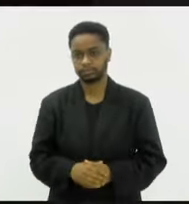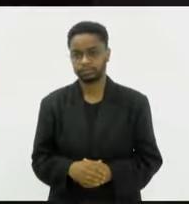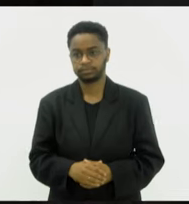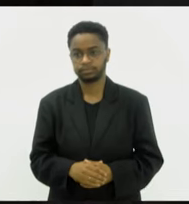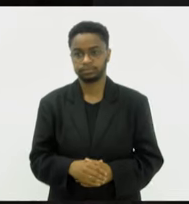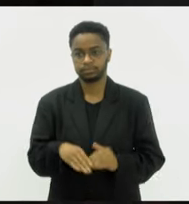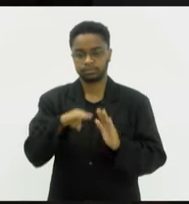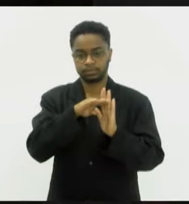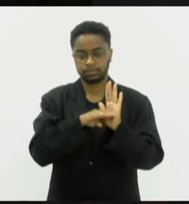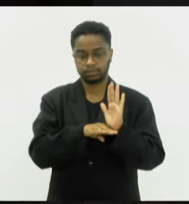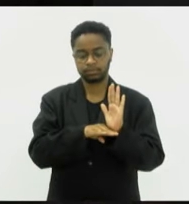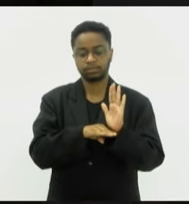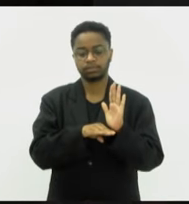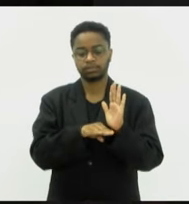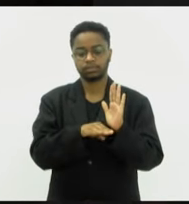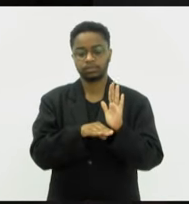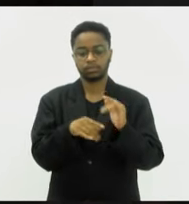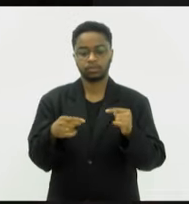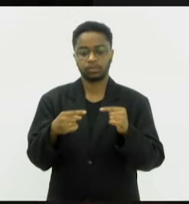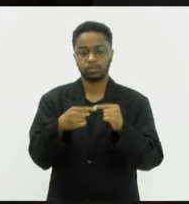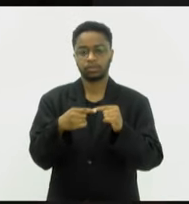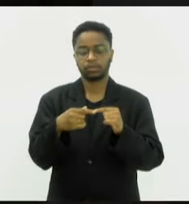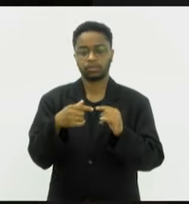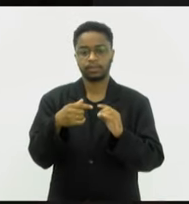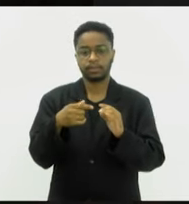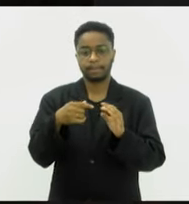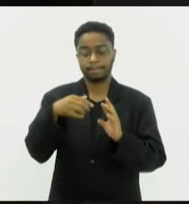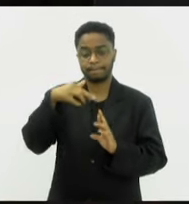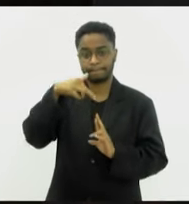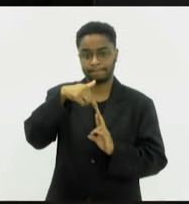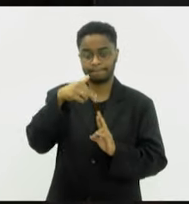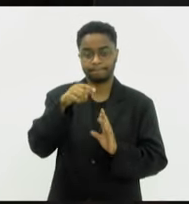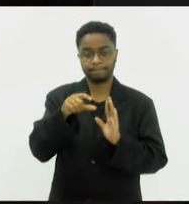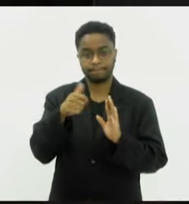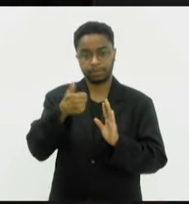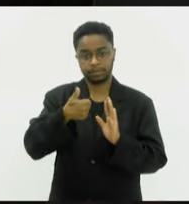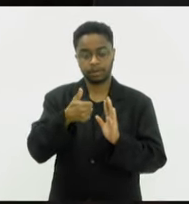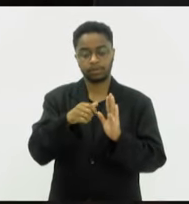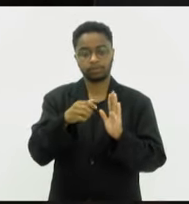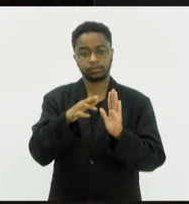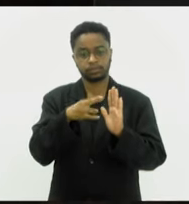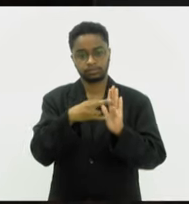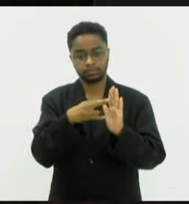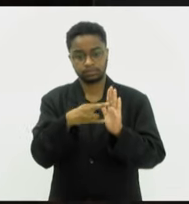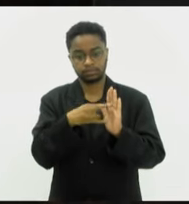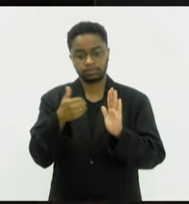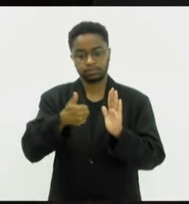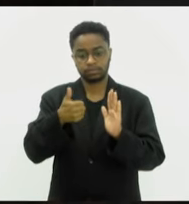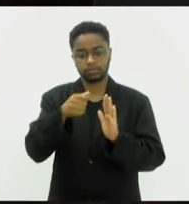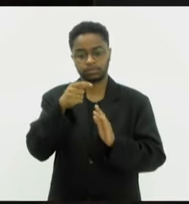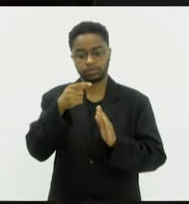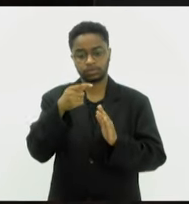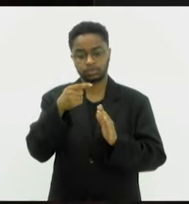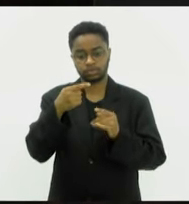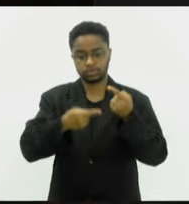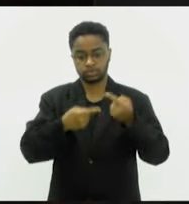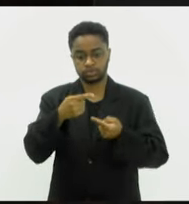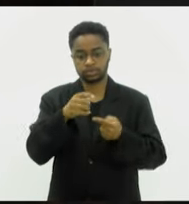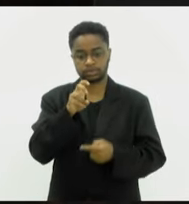Incluídos na ordem do dia, de acordo com o parágrafo 1º do artigo 47 do Regimento Interno, em tramitação ordinária, em primeira discussão, projeto de lei